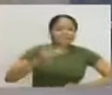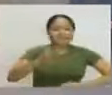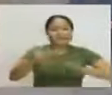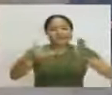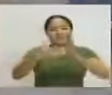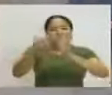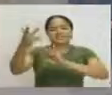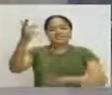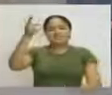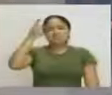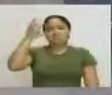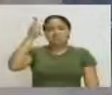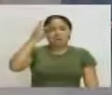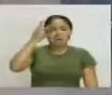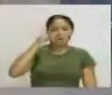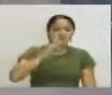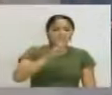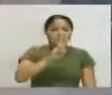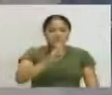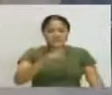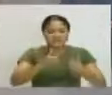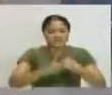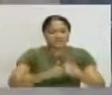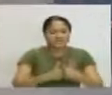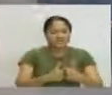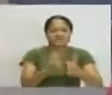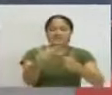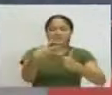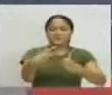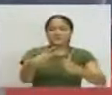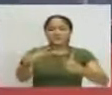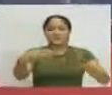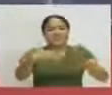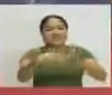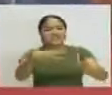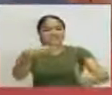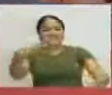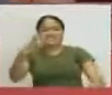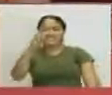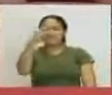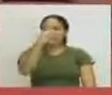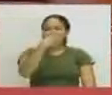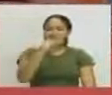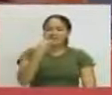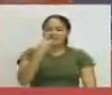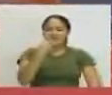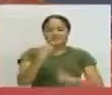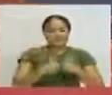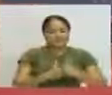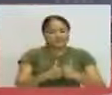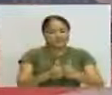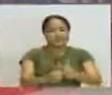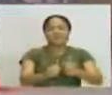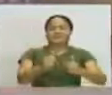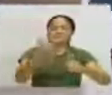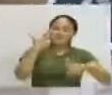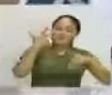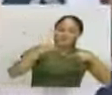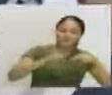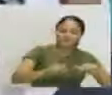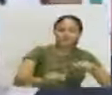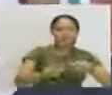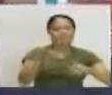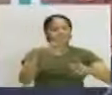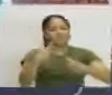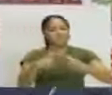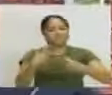pessoa pega 2, 3 horas de ônibus para chegar no trabalho. porque não tem